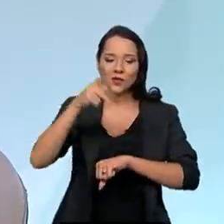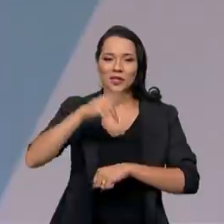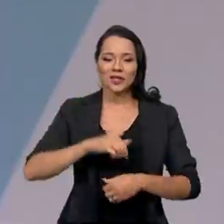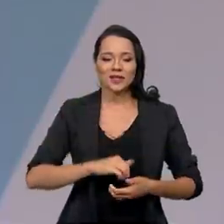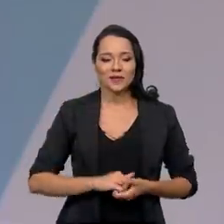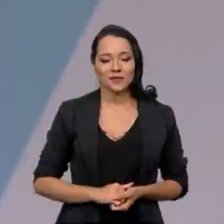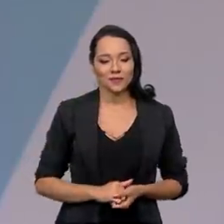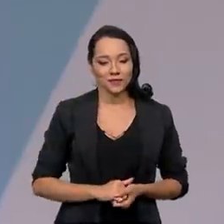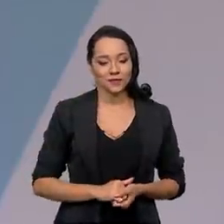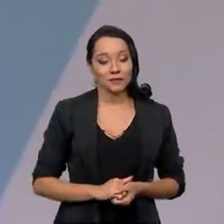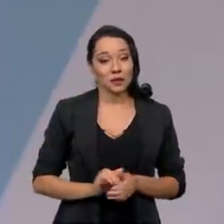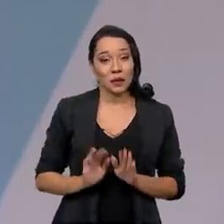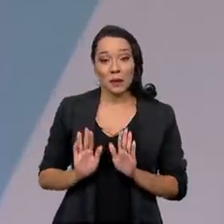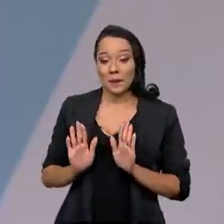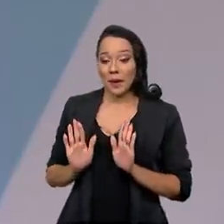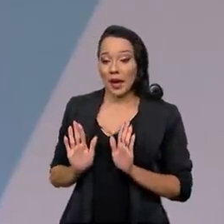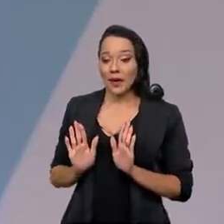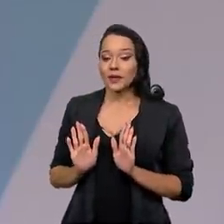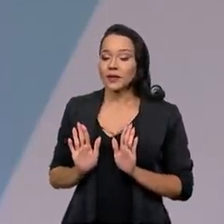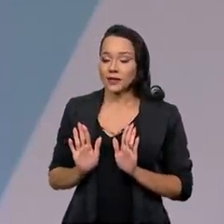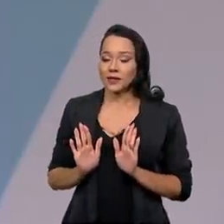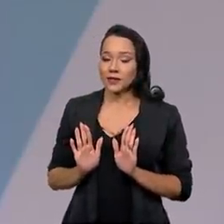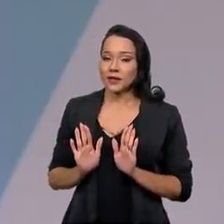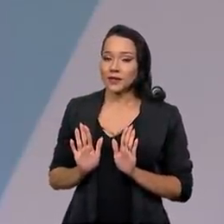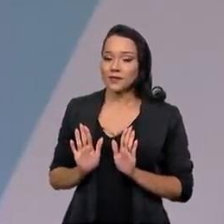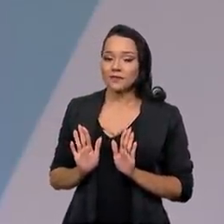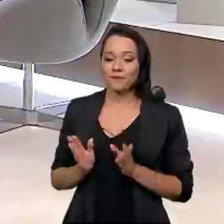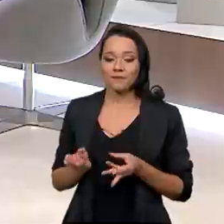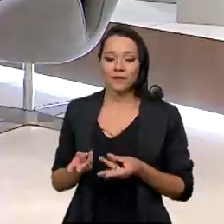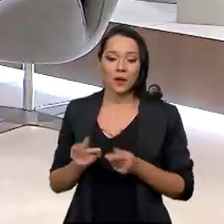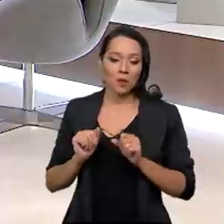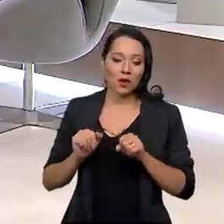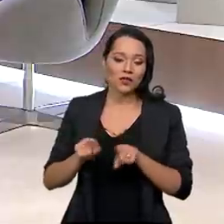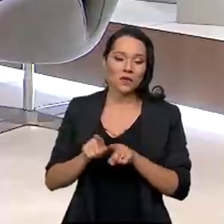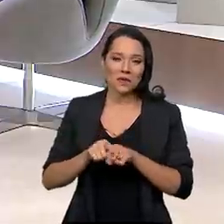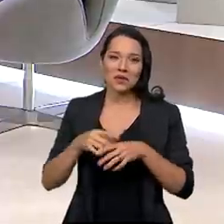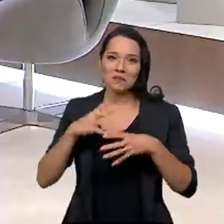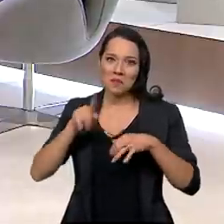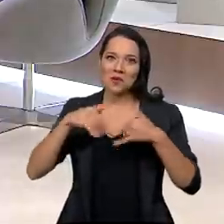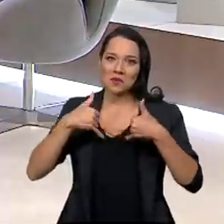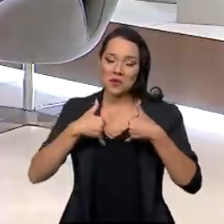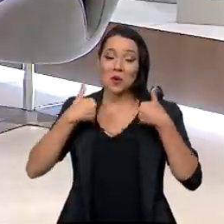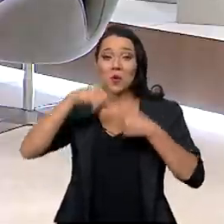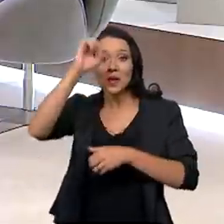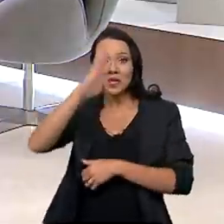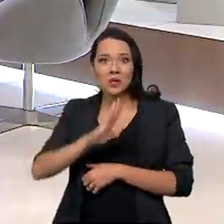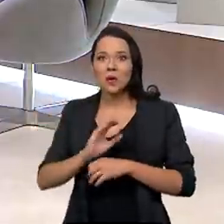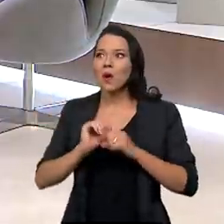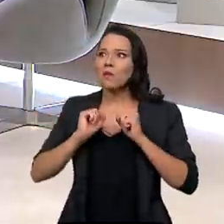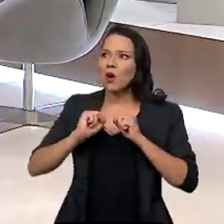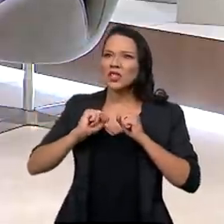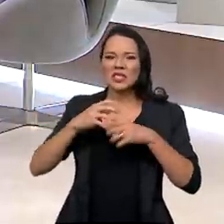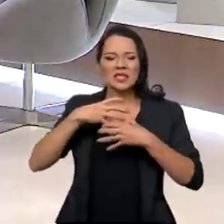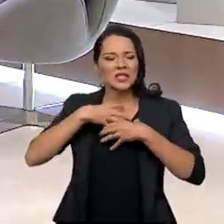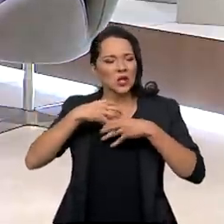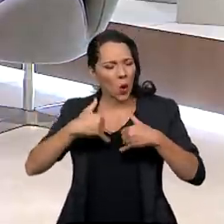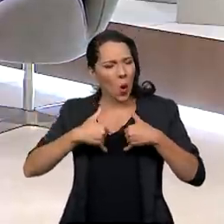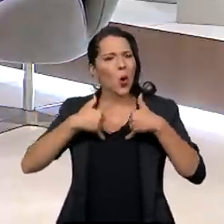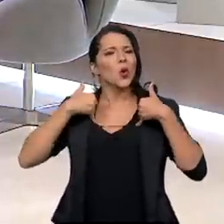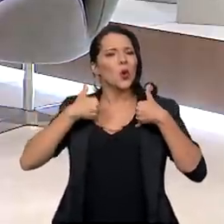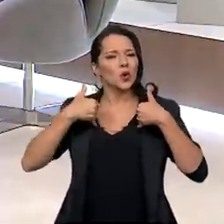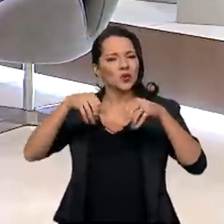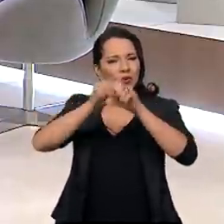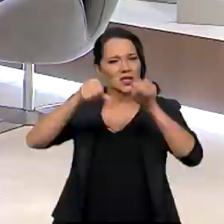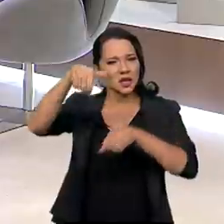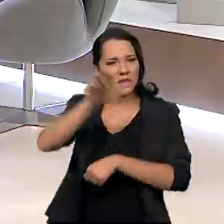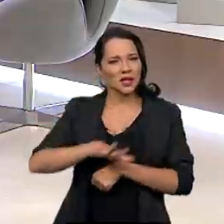Pós-Graduação. Mas ele pode nos dar muito orgulho. O Brasil pode ter orgulho do seu